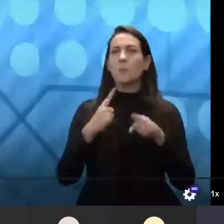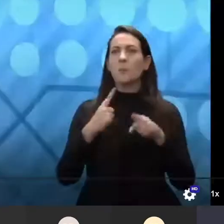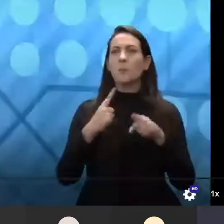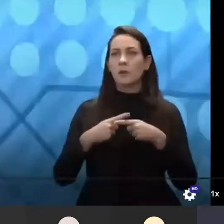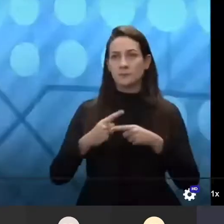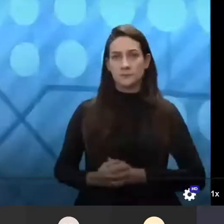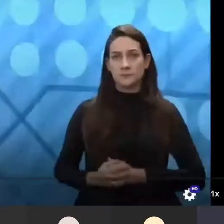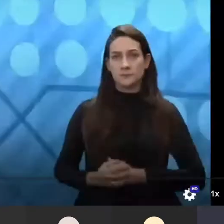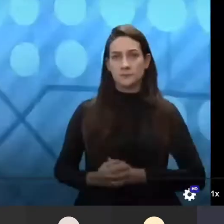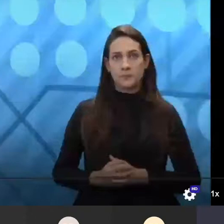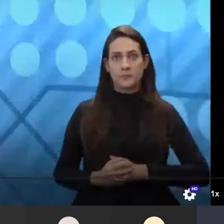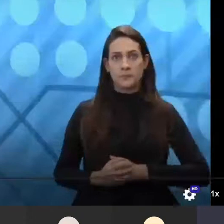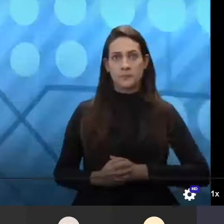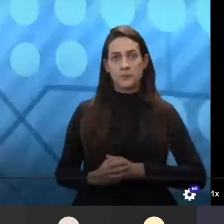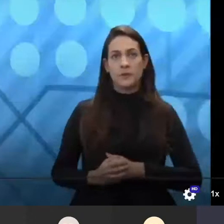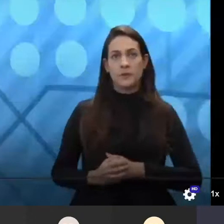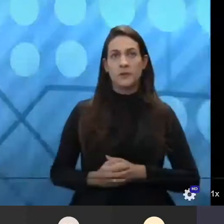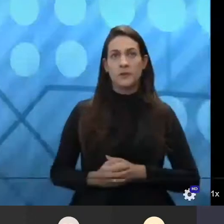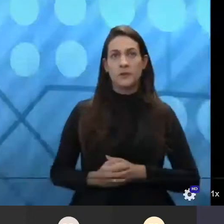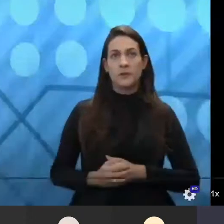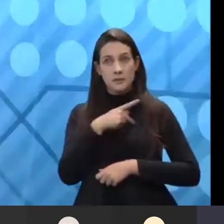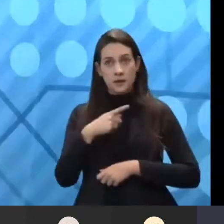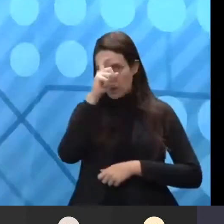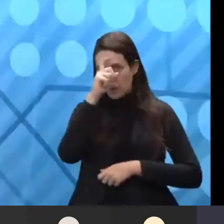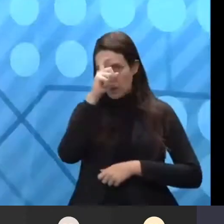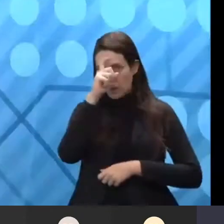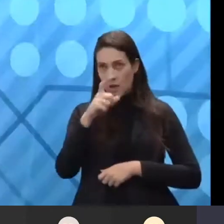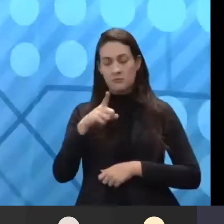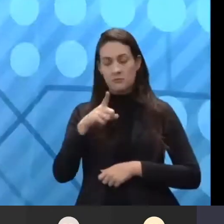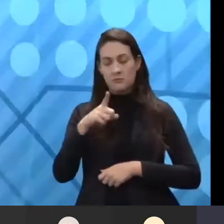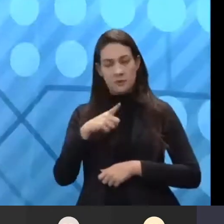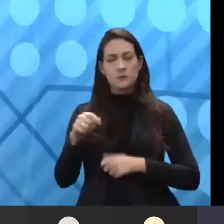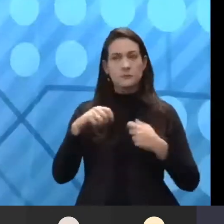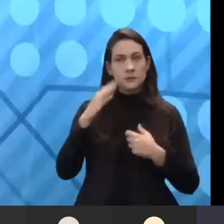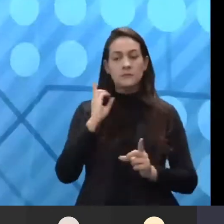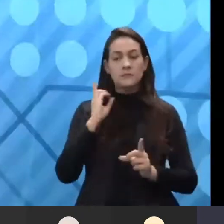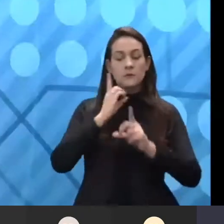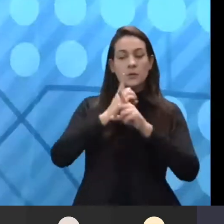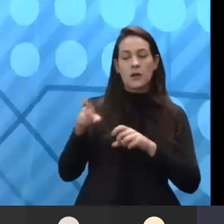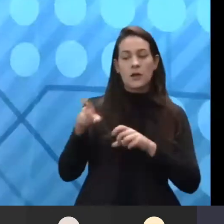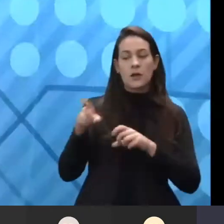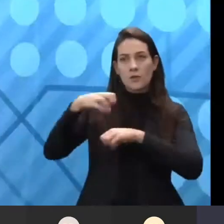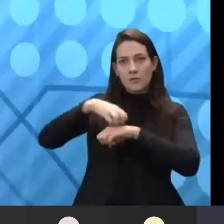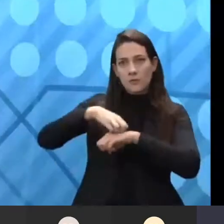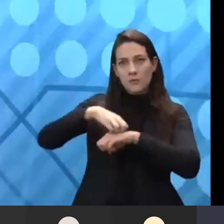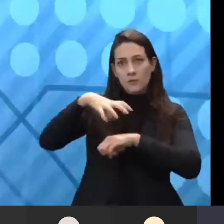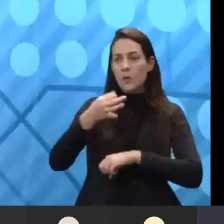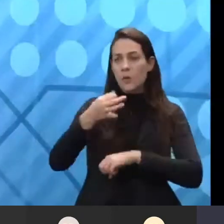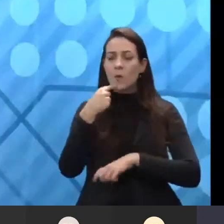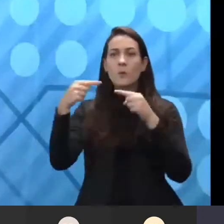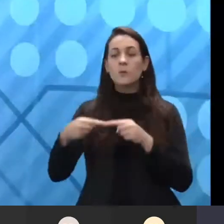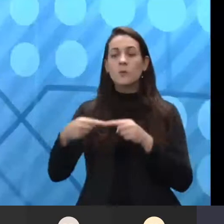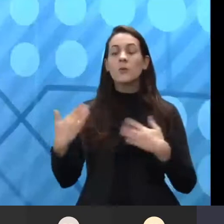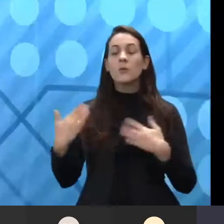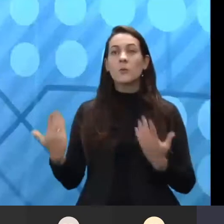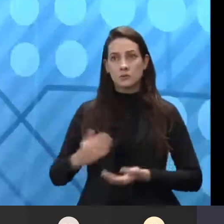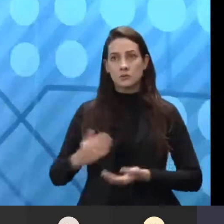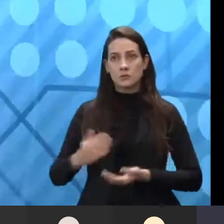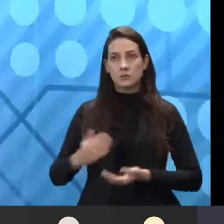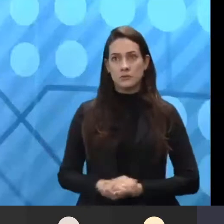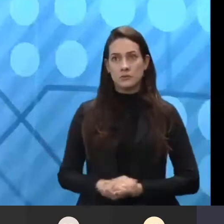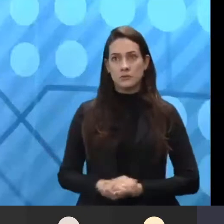hospitalar, você precisa saber qual é o tipo de antibiótico que você vai tratar aquela infecção. Então, vamos pegar o exemplo de um paciente com